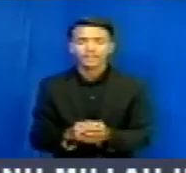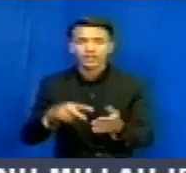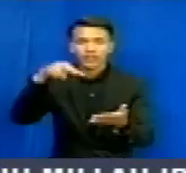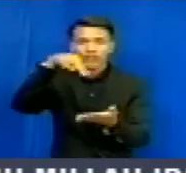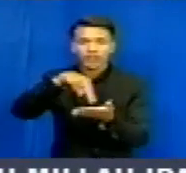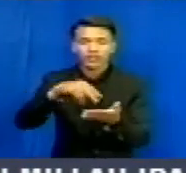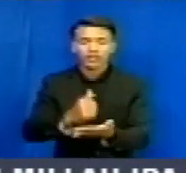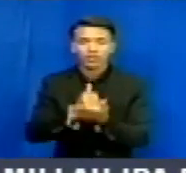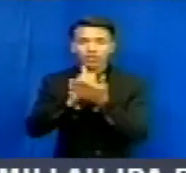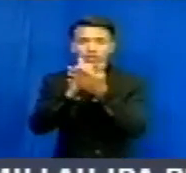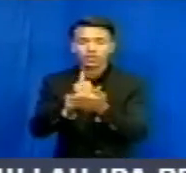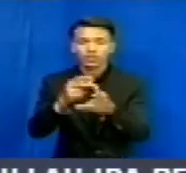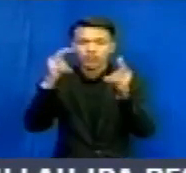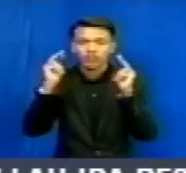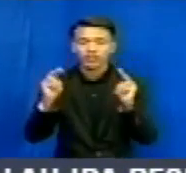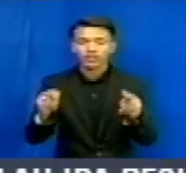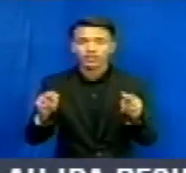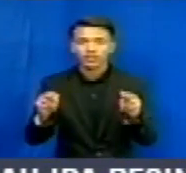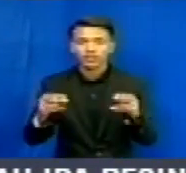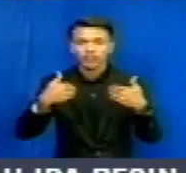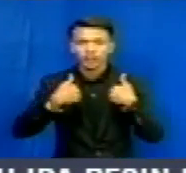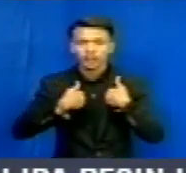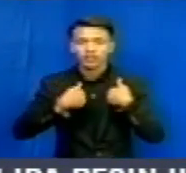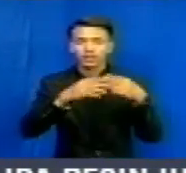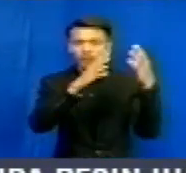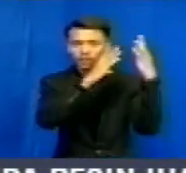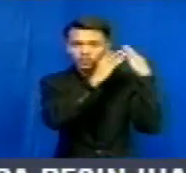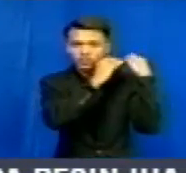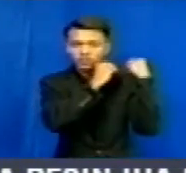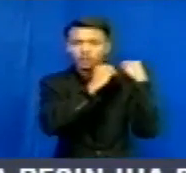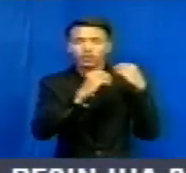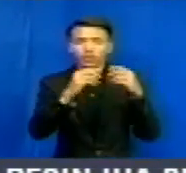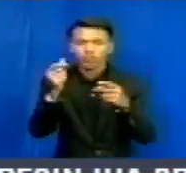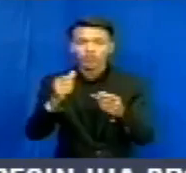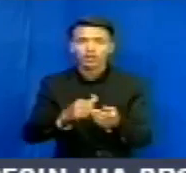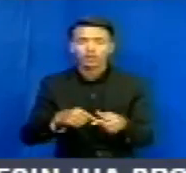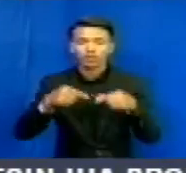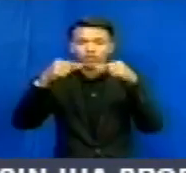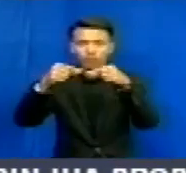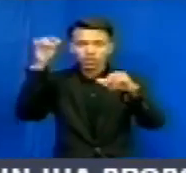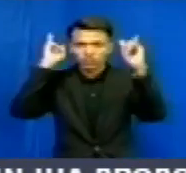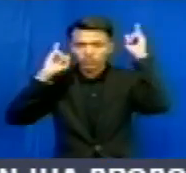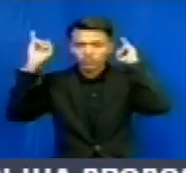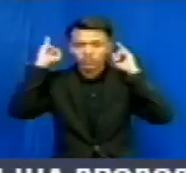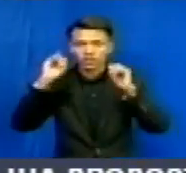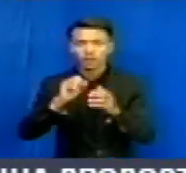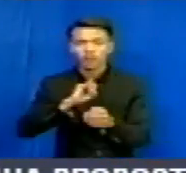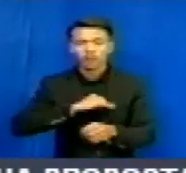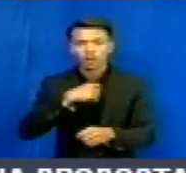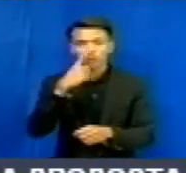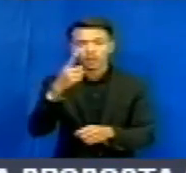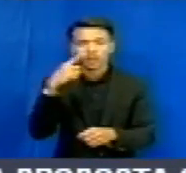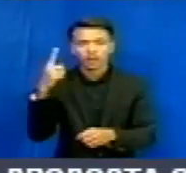haria do serviço né tem que e a capacidade na tom a tu bele garante informação né boa ter nebe que dar uma rota de ver